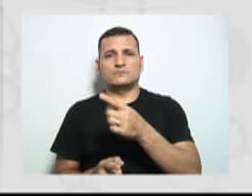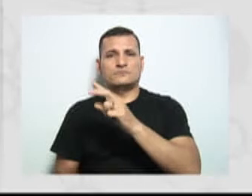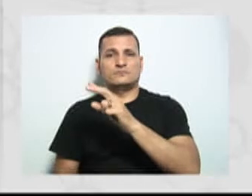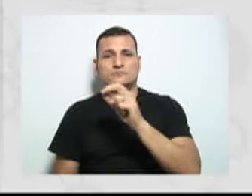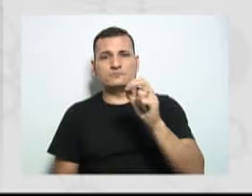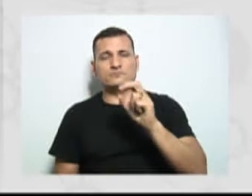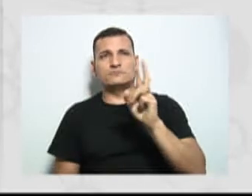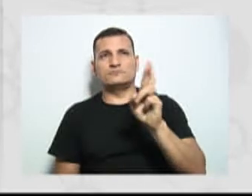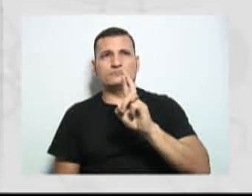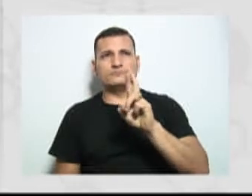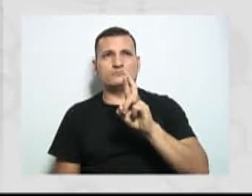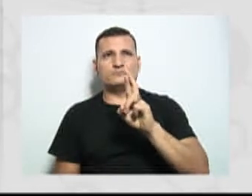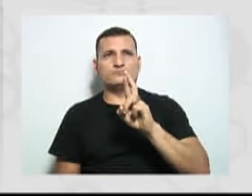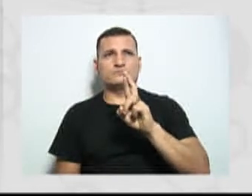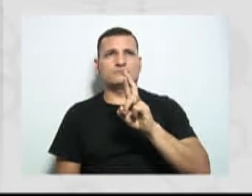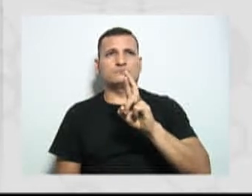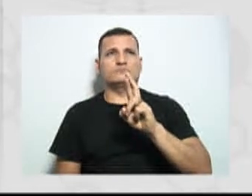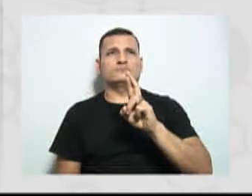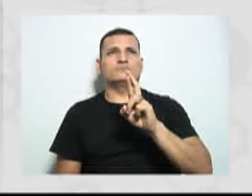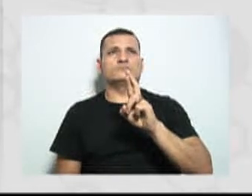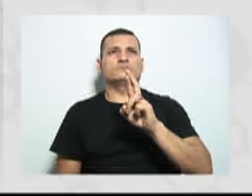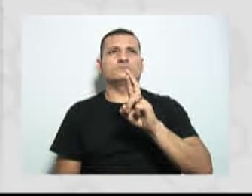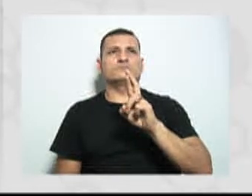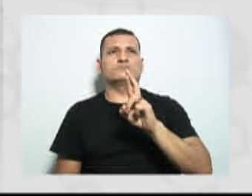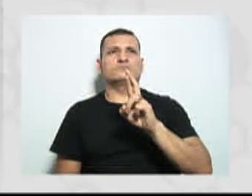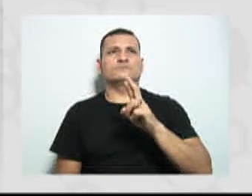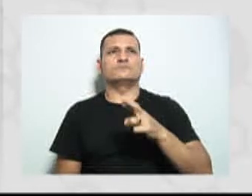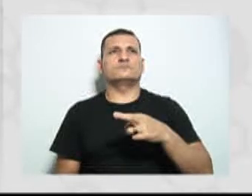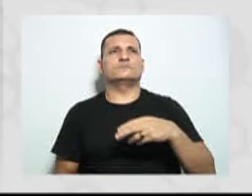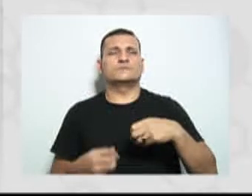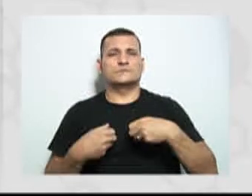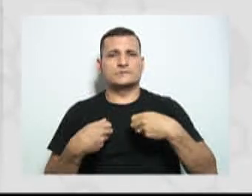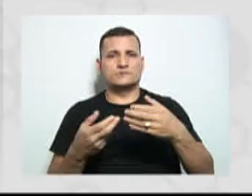custos fixos. Nós temos aqui